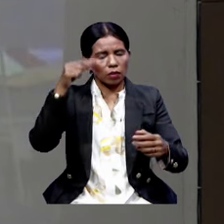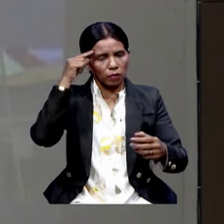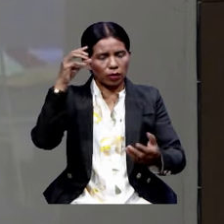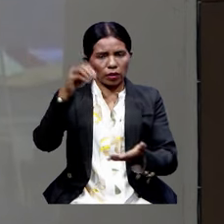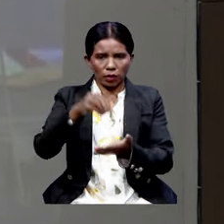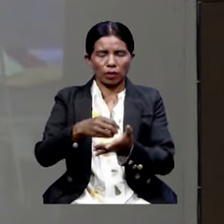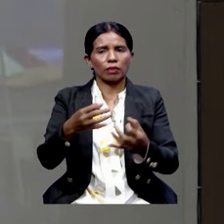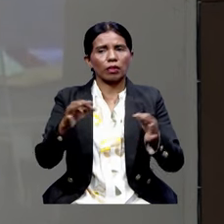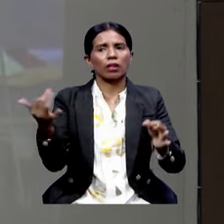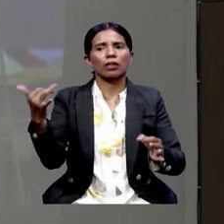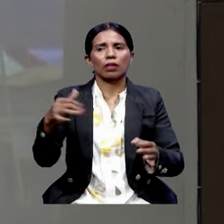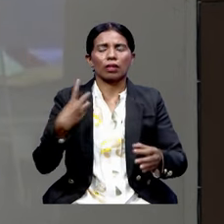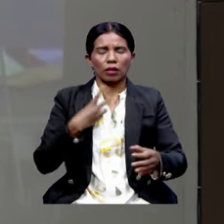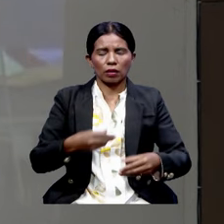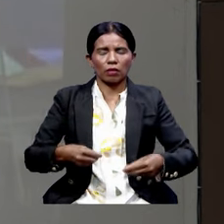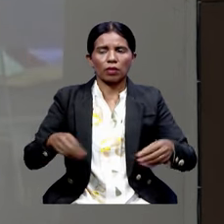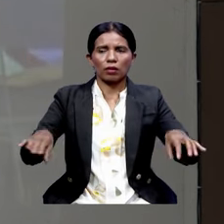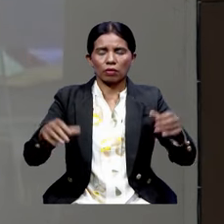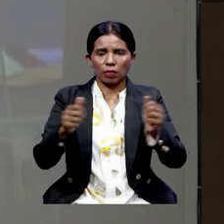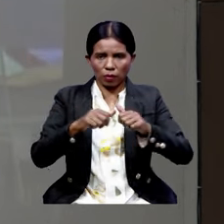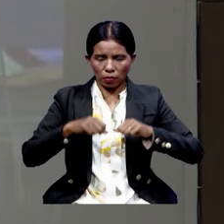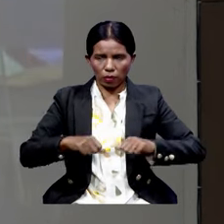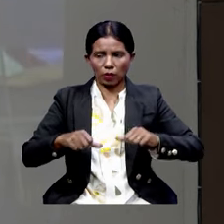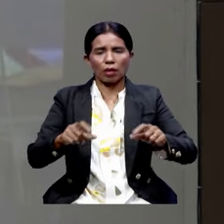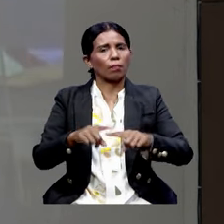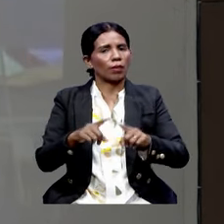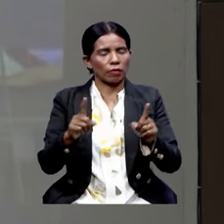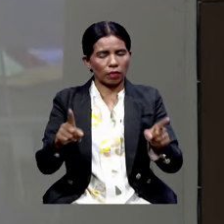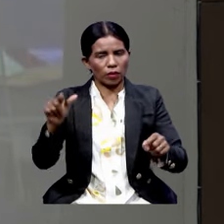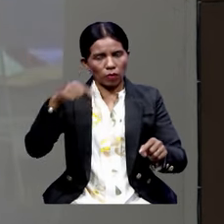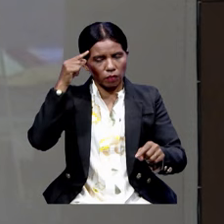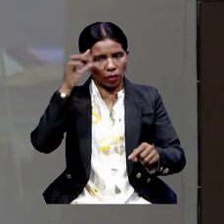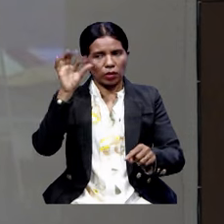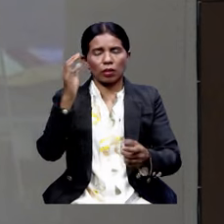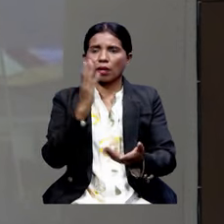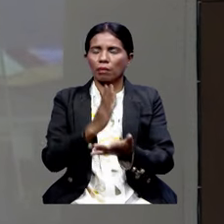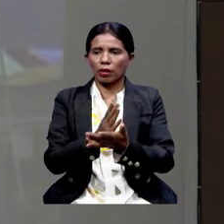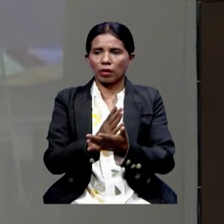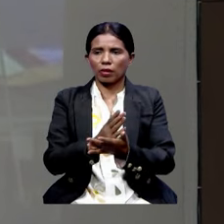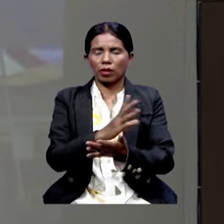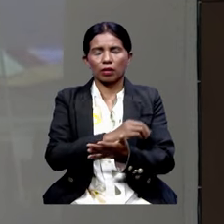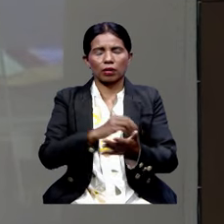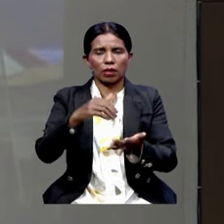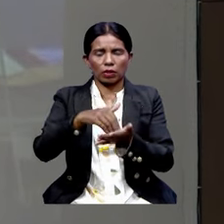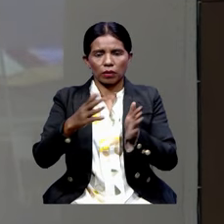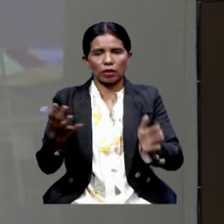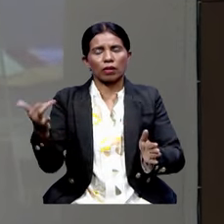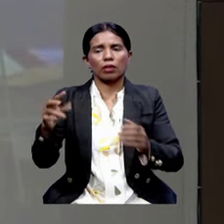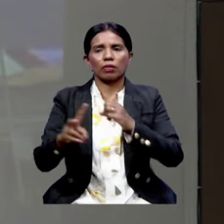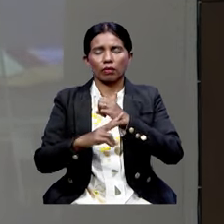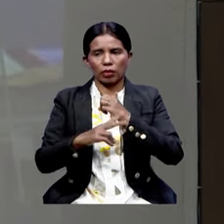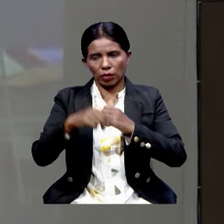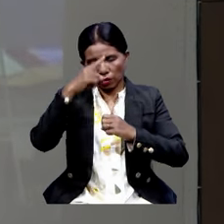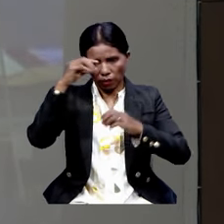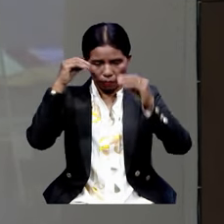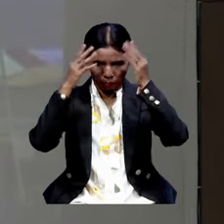investe ona, mas sira neita foi contrato, o tubelo continua. Mas be, governo da CIA rapara, não é consequência, mas estudante sira sai vítima, tamba